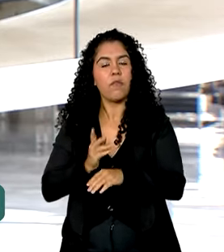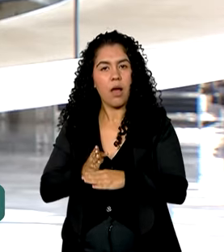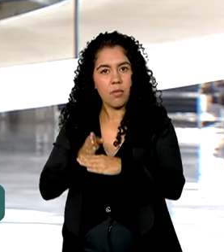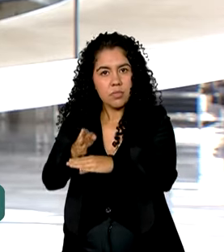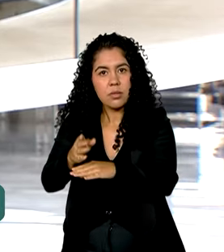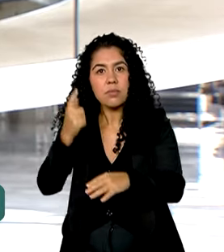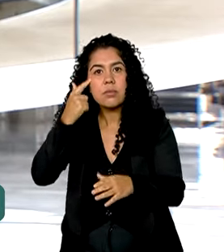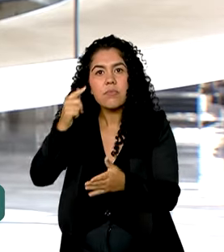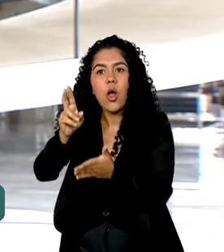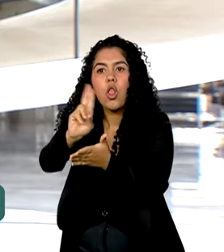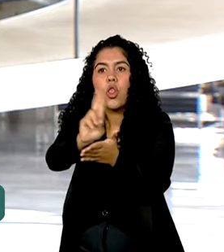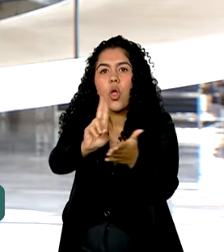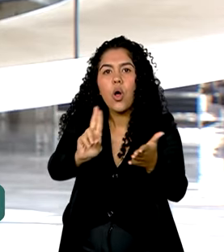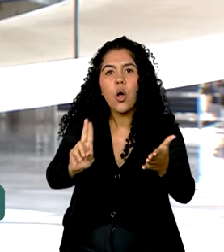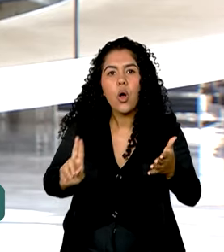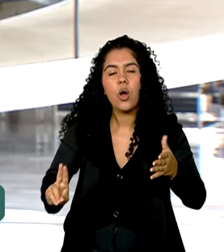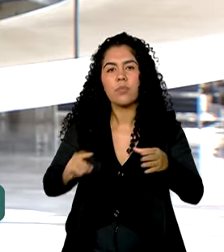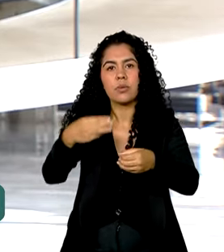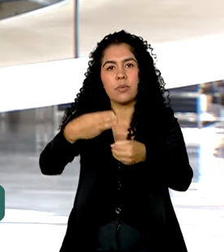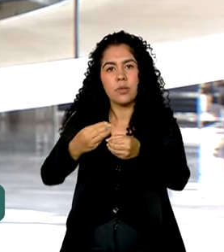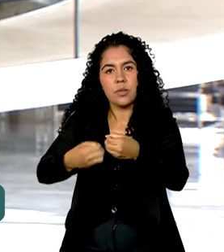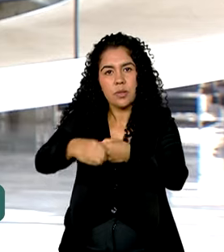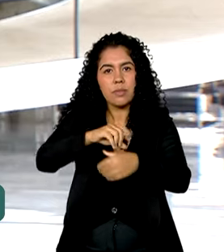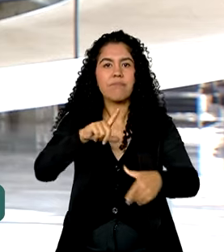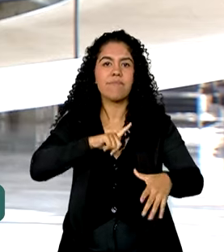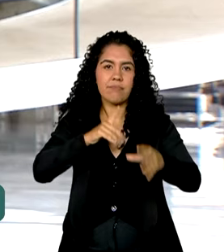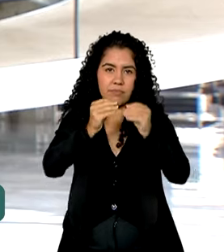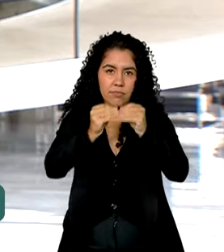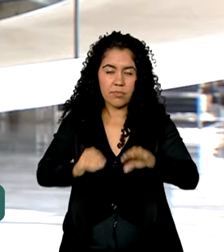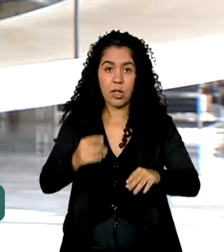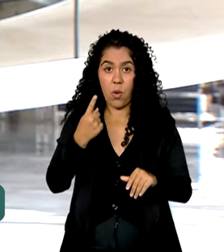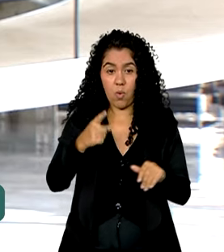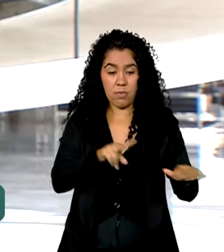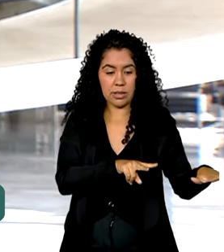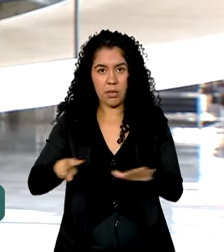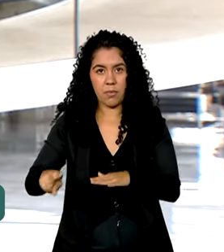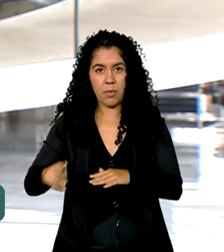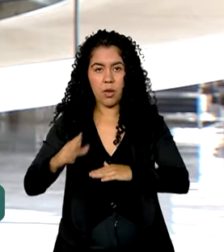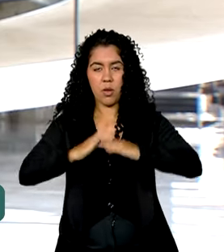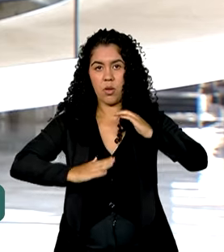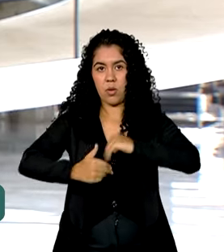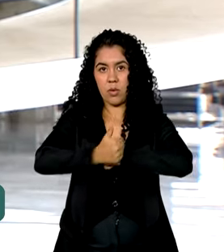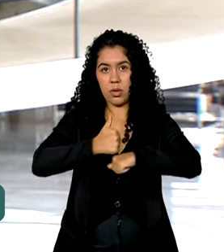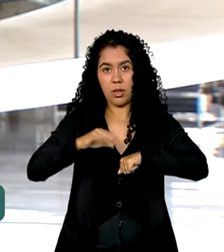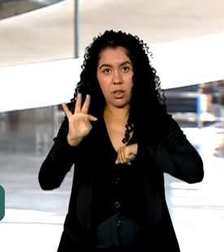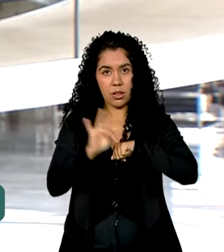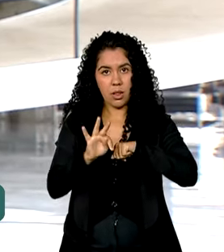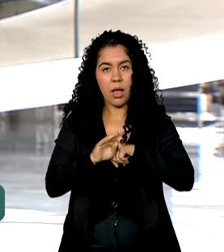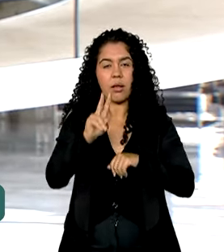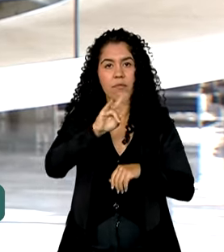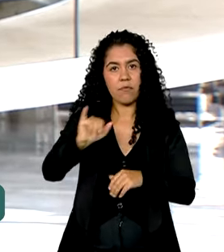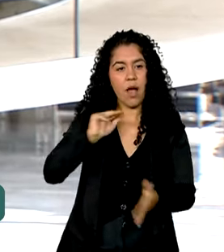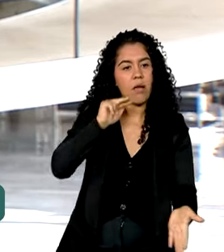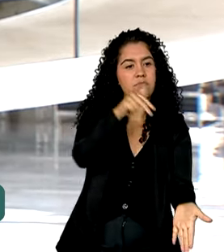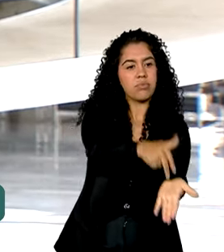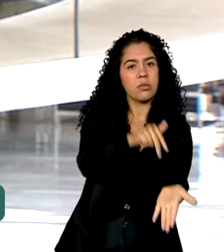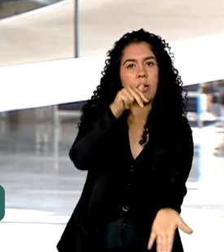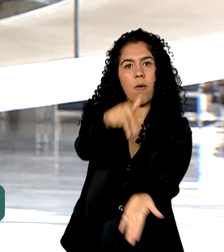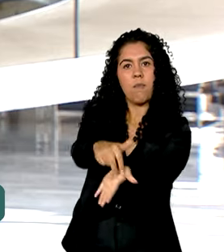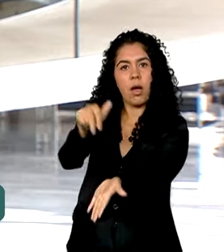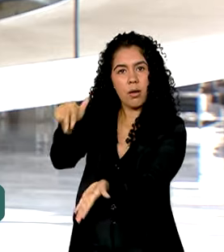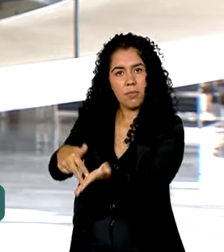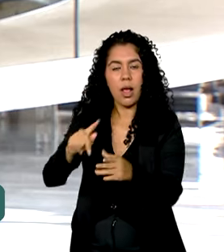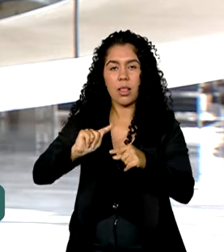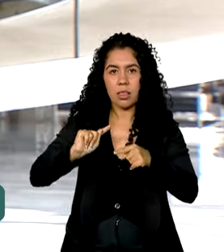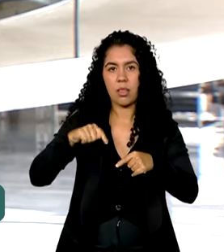rastrear mais locais que podem ter sido atingidos. Durante uma semana, esses técnicos vão inspeção de campo e em seguida vão fazer um